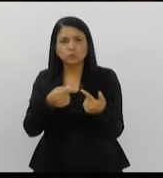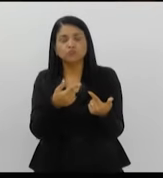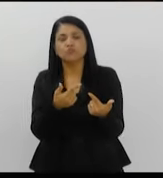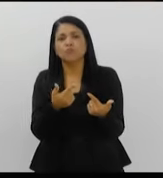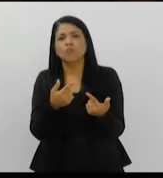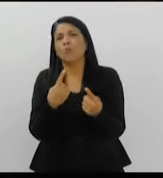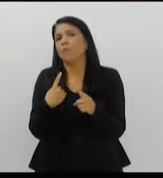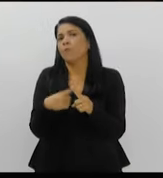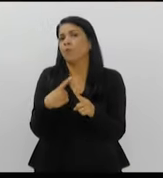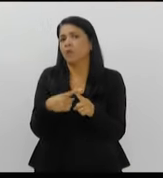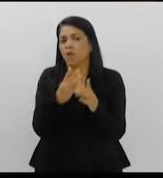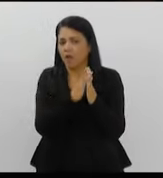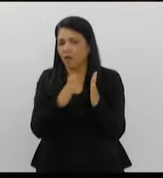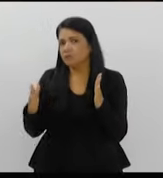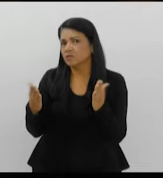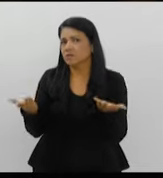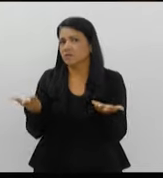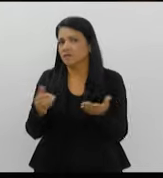motivações.